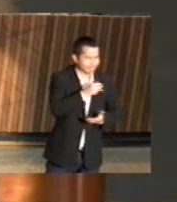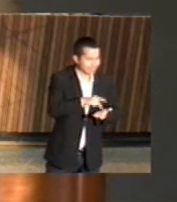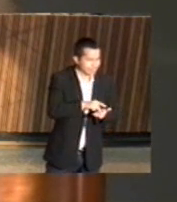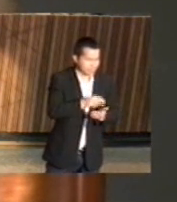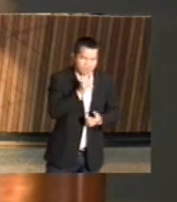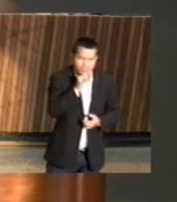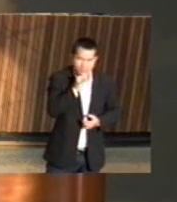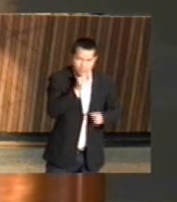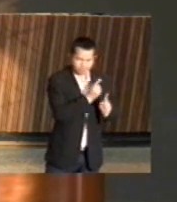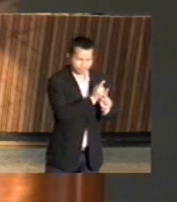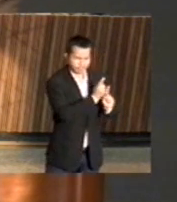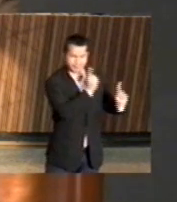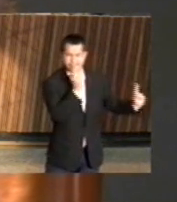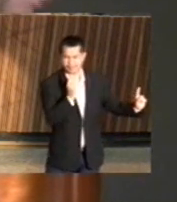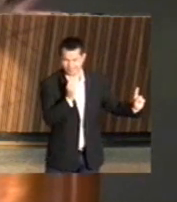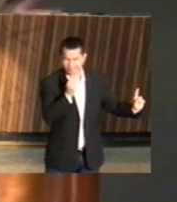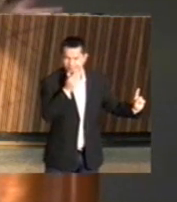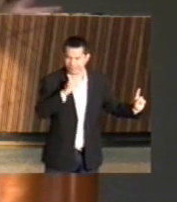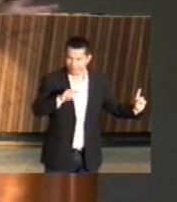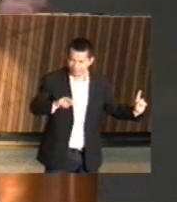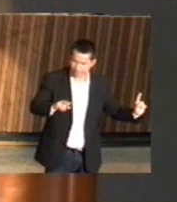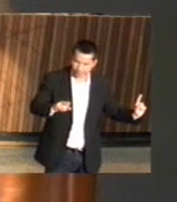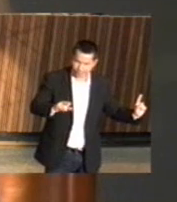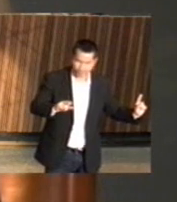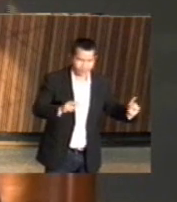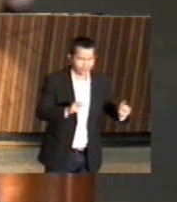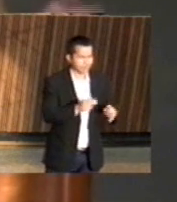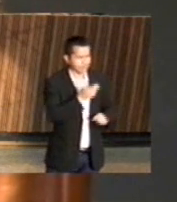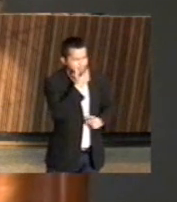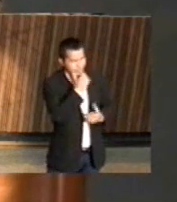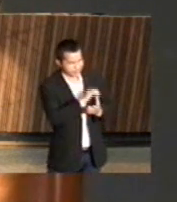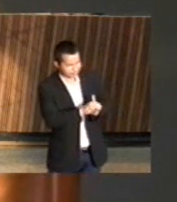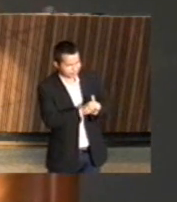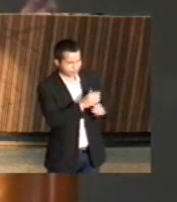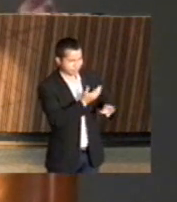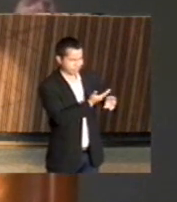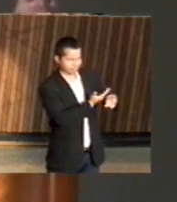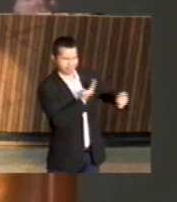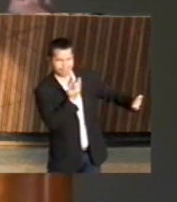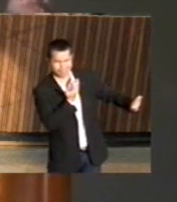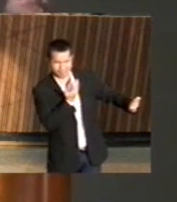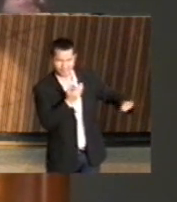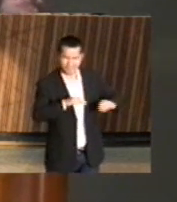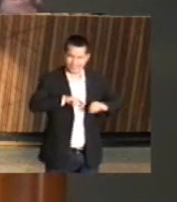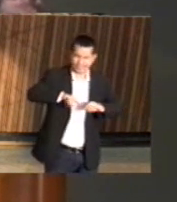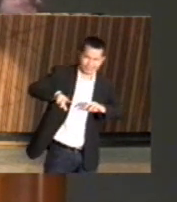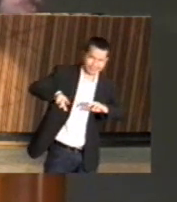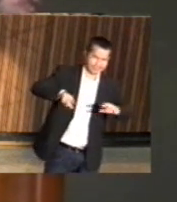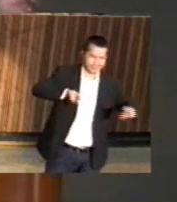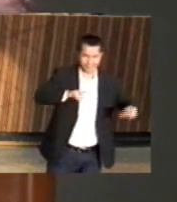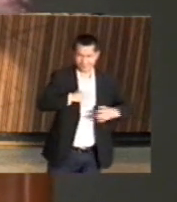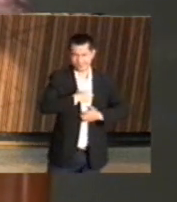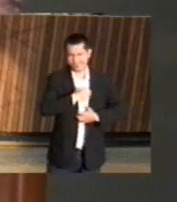outro irmão, quando um pai brigou com o filho, não conversa com ele, quando marido e mulher estão brigados, não é?